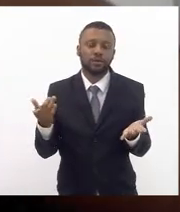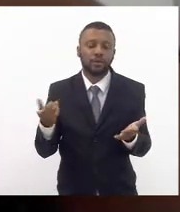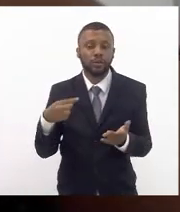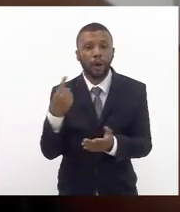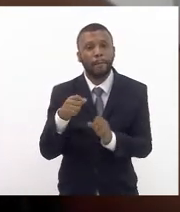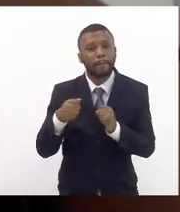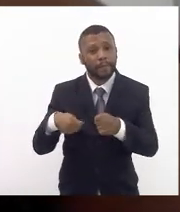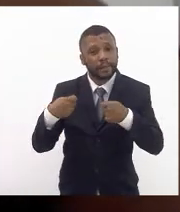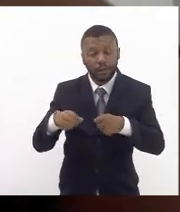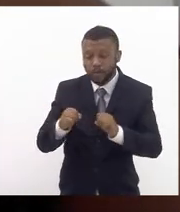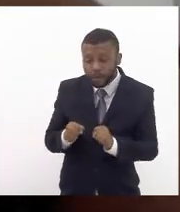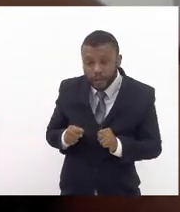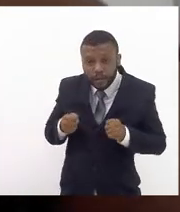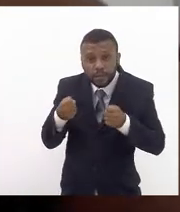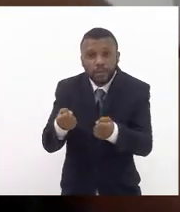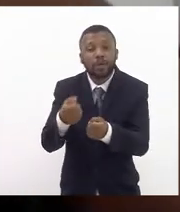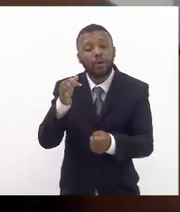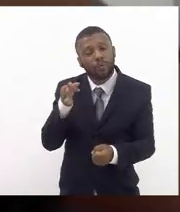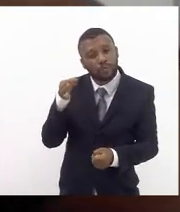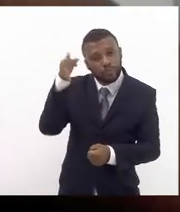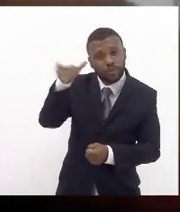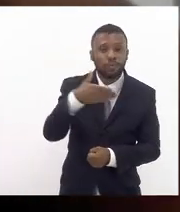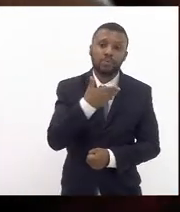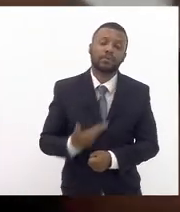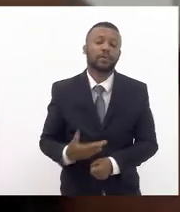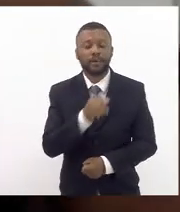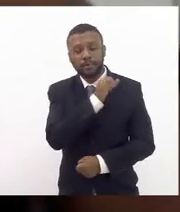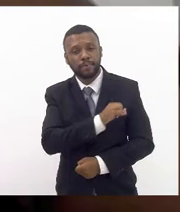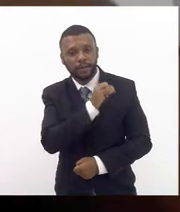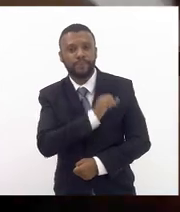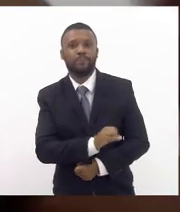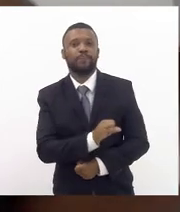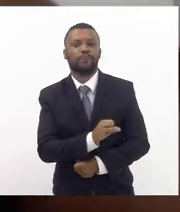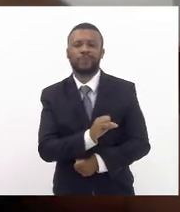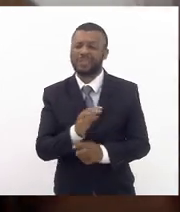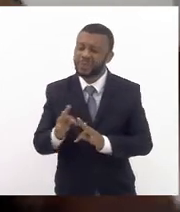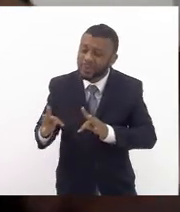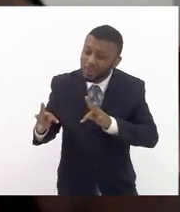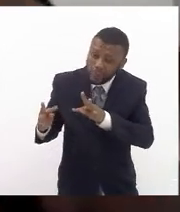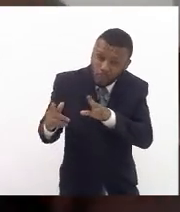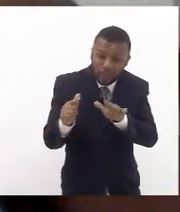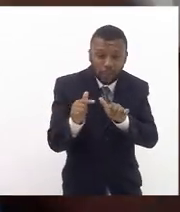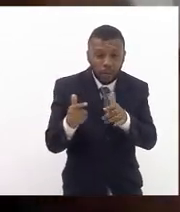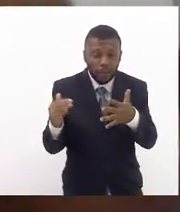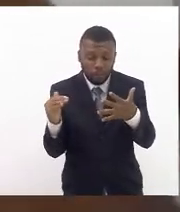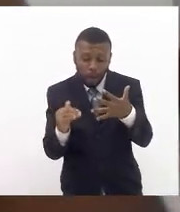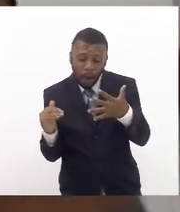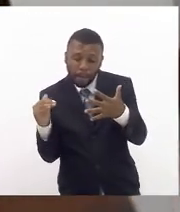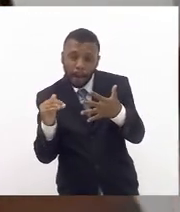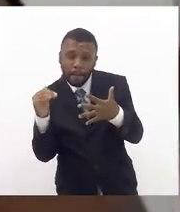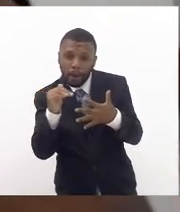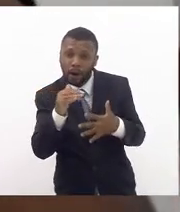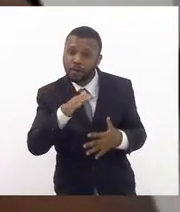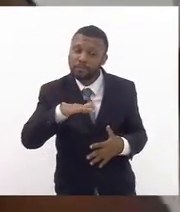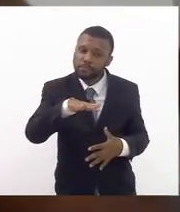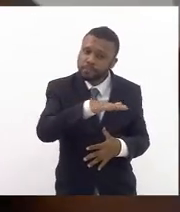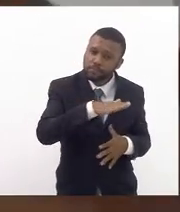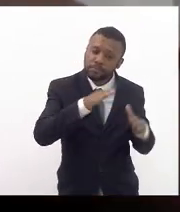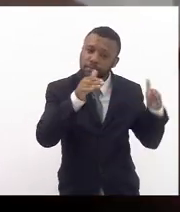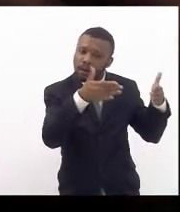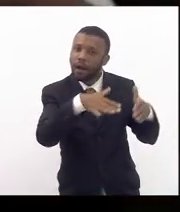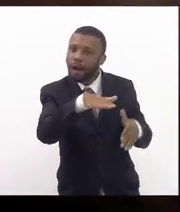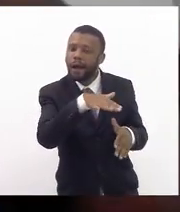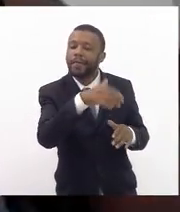o futuro do Estado do Rio de Janeiro em todas as suas esferas, seja para o